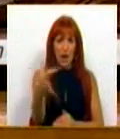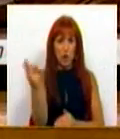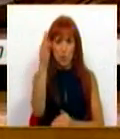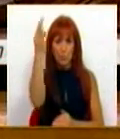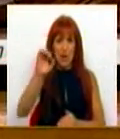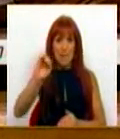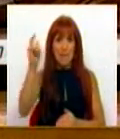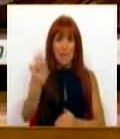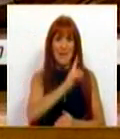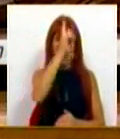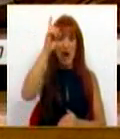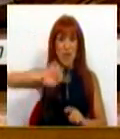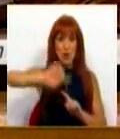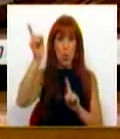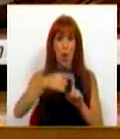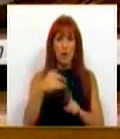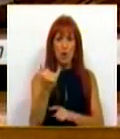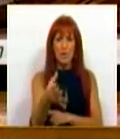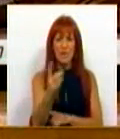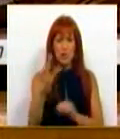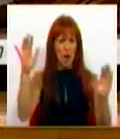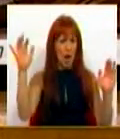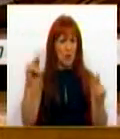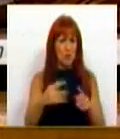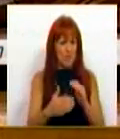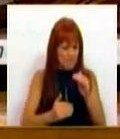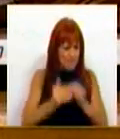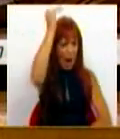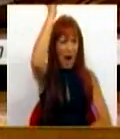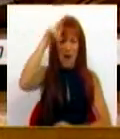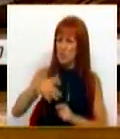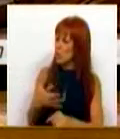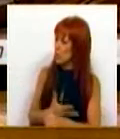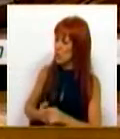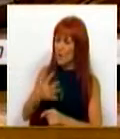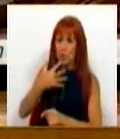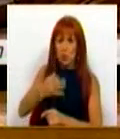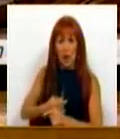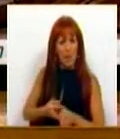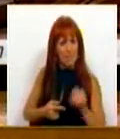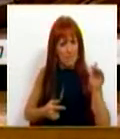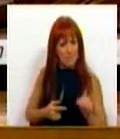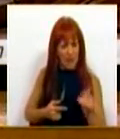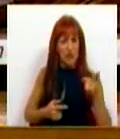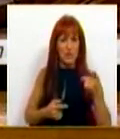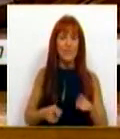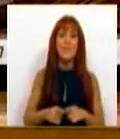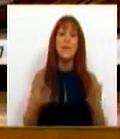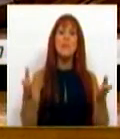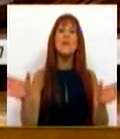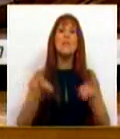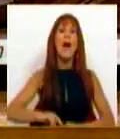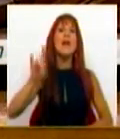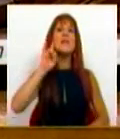no primeiro semestre de 2016, uma redução superior à do desemprego total. Mas